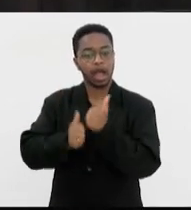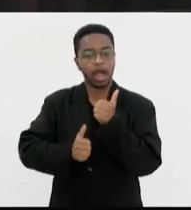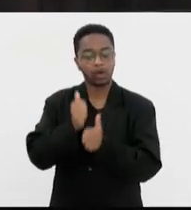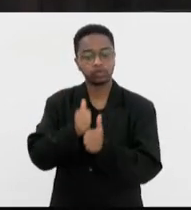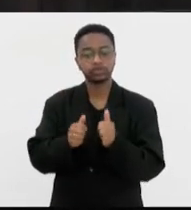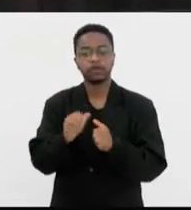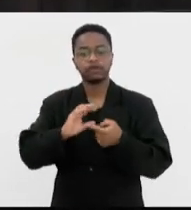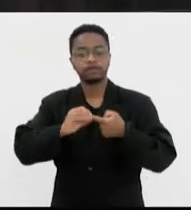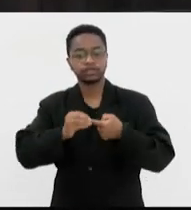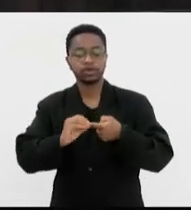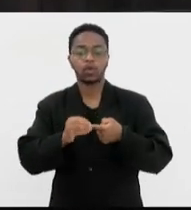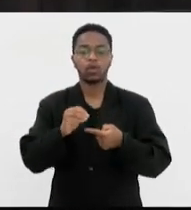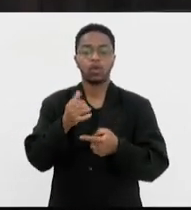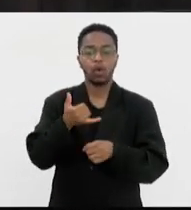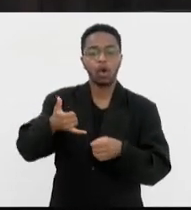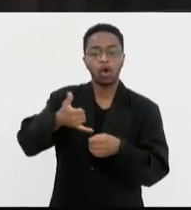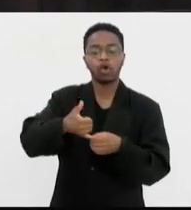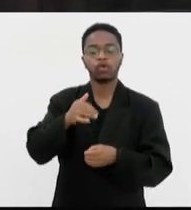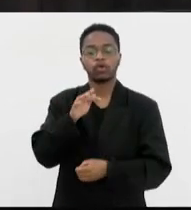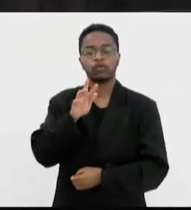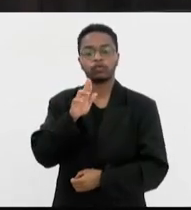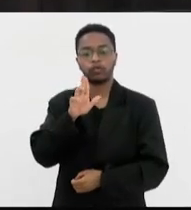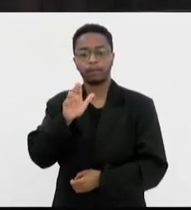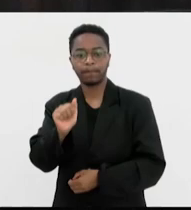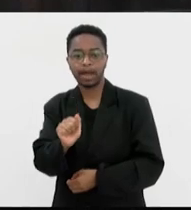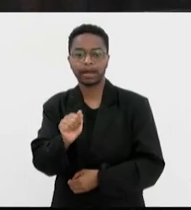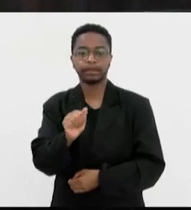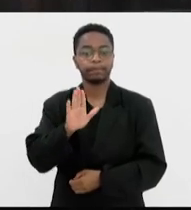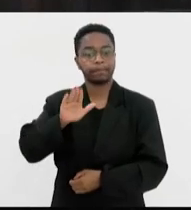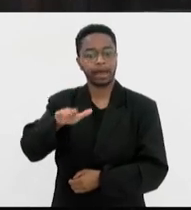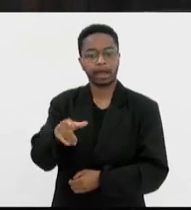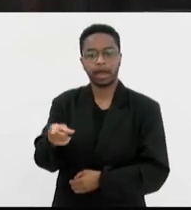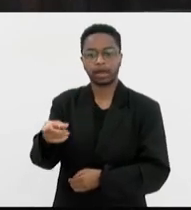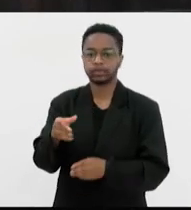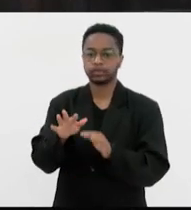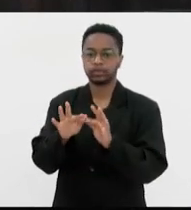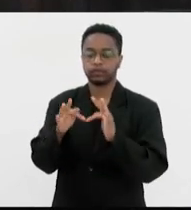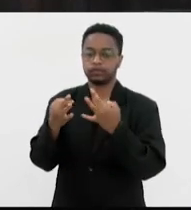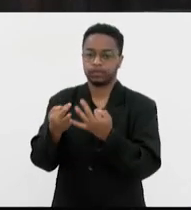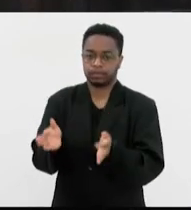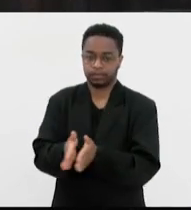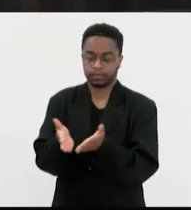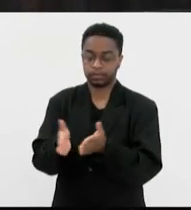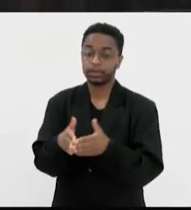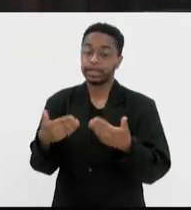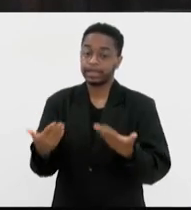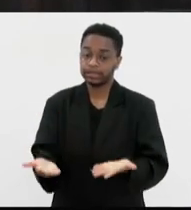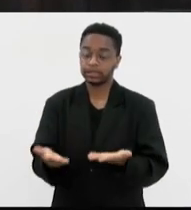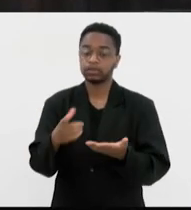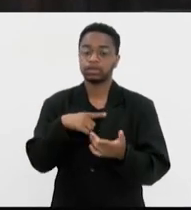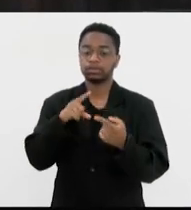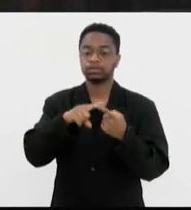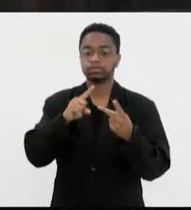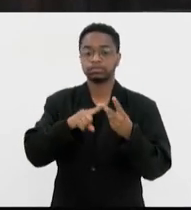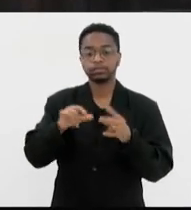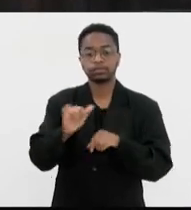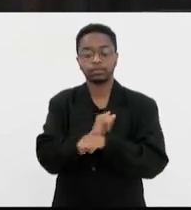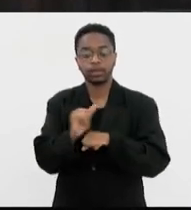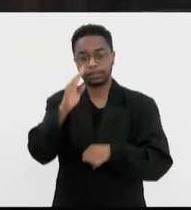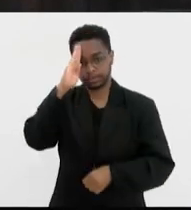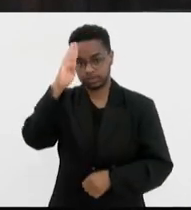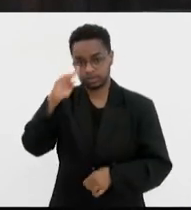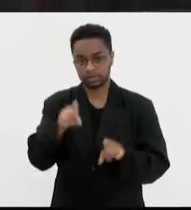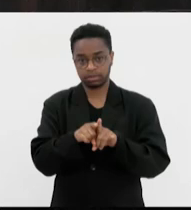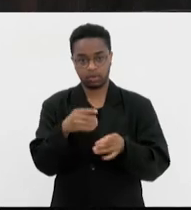mais barato para o trabalhador. Então, acho que são dois setores fundamentais e o mecanismo de